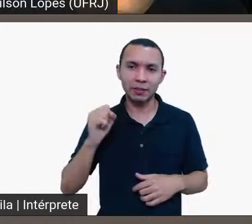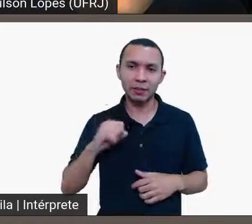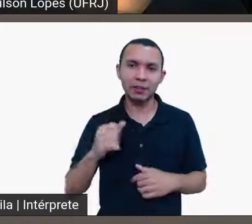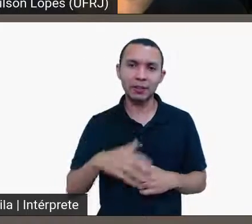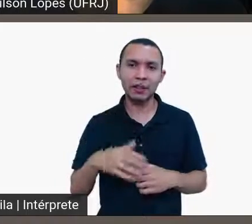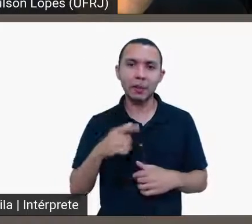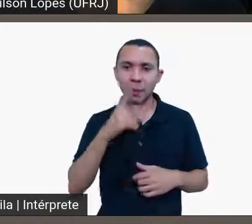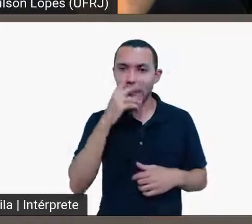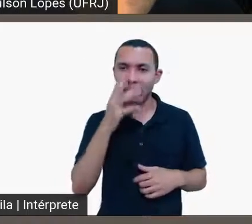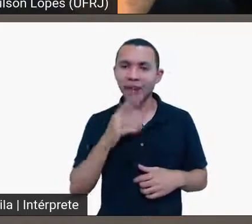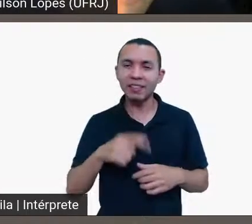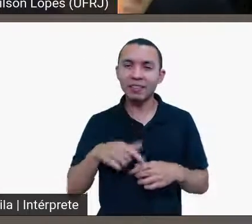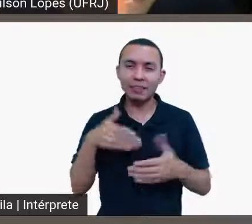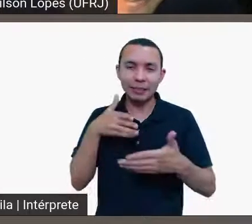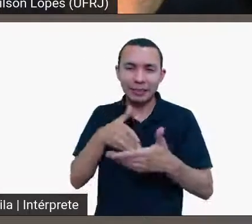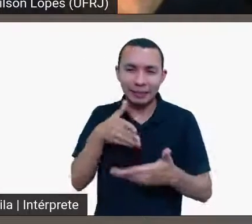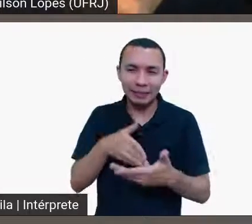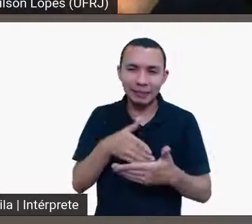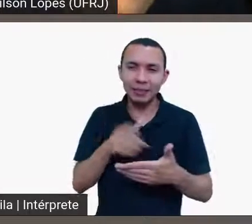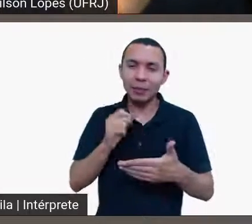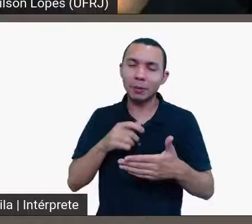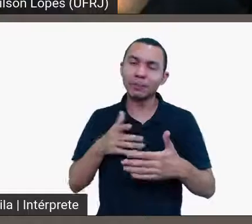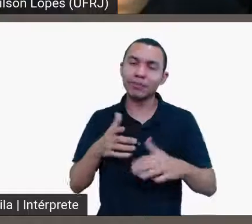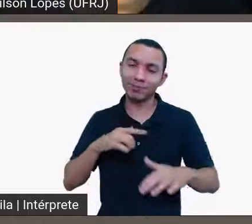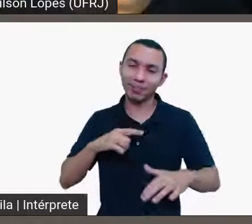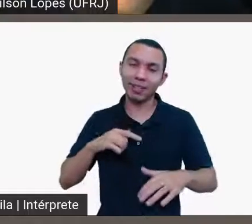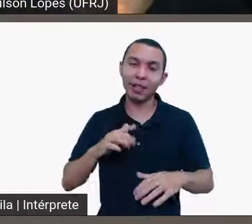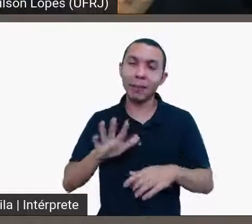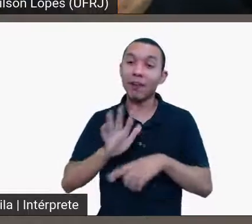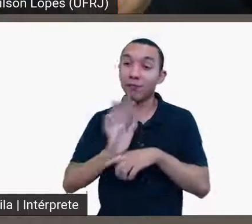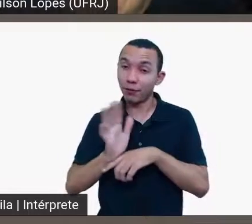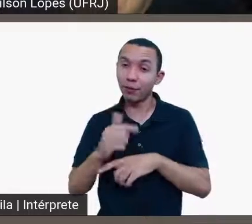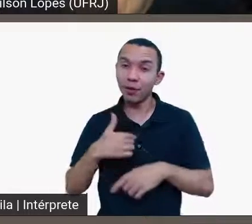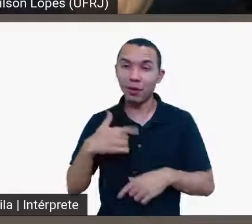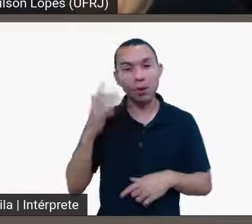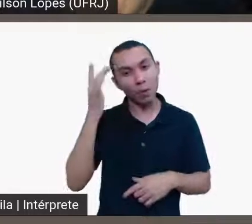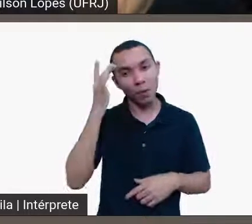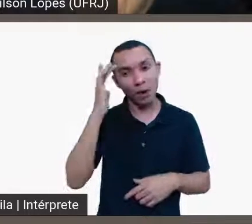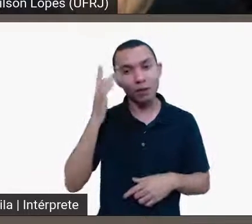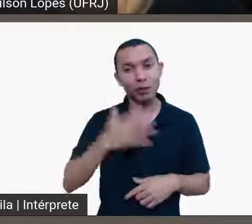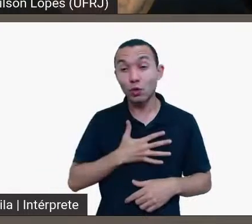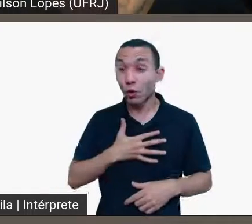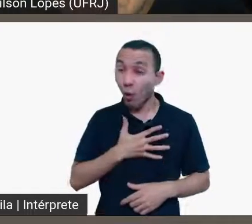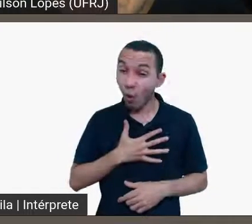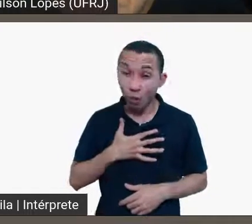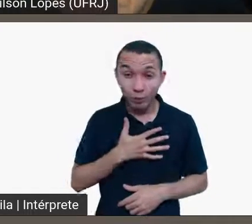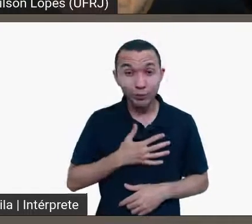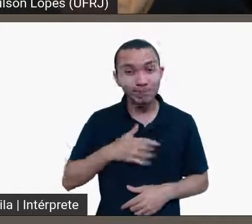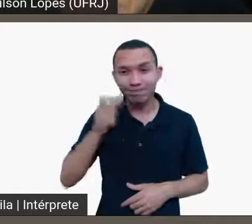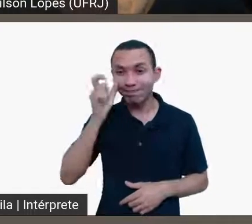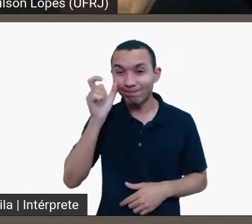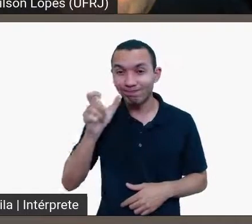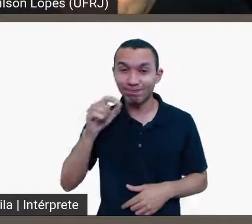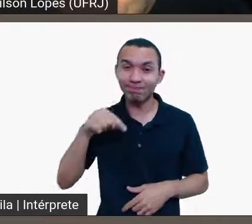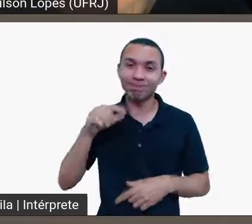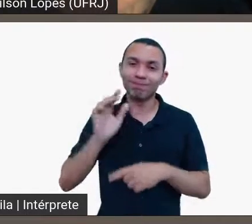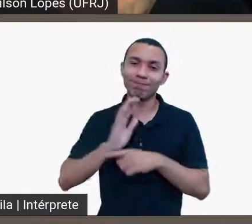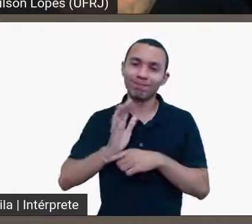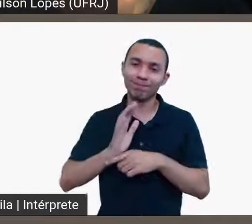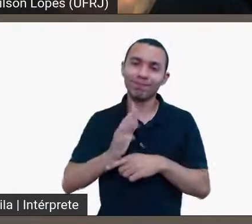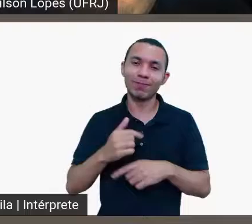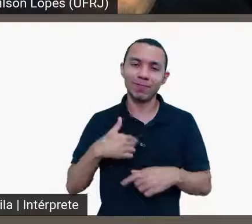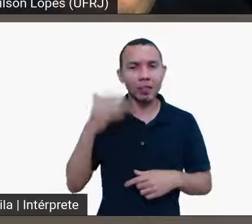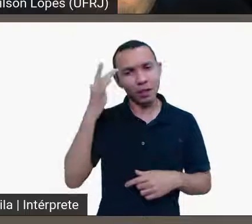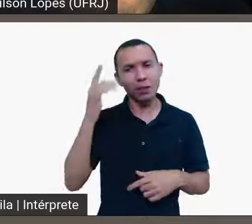caminho, mas era um limite no meu caminho. É um filme que, para mim, que eu tenho um fascínio muito grande e achei que era um momento